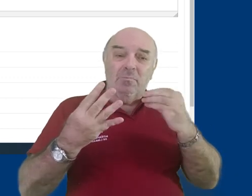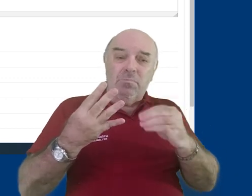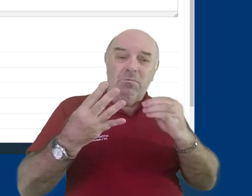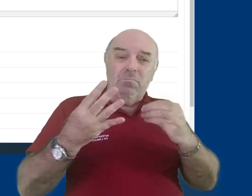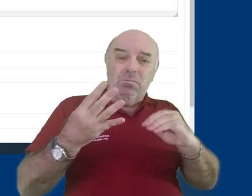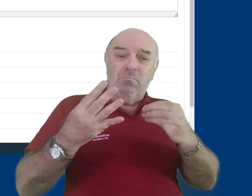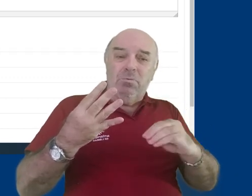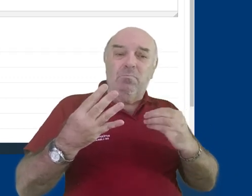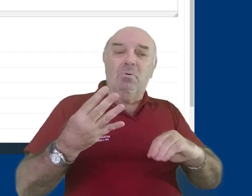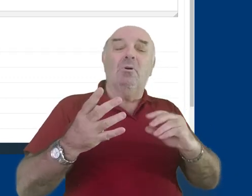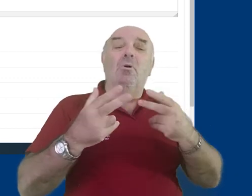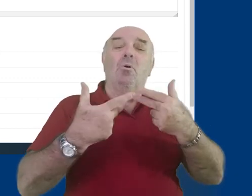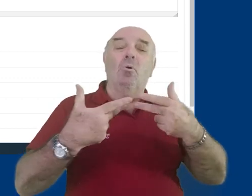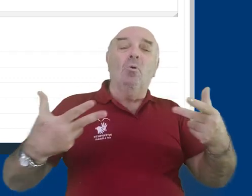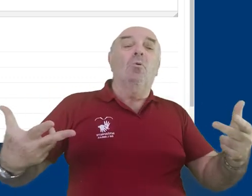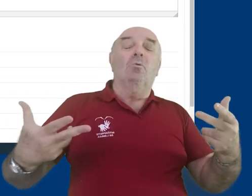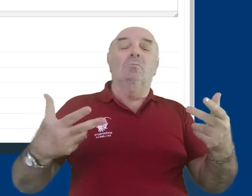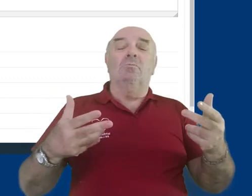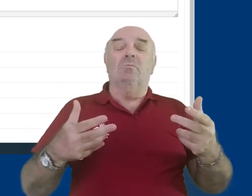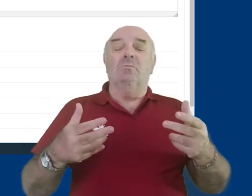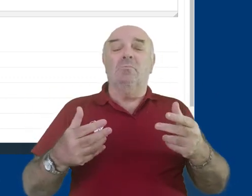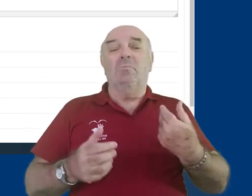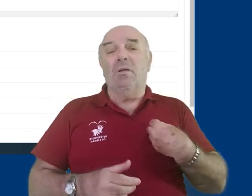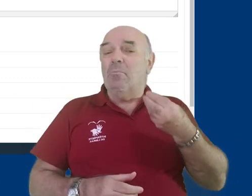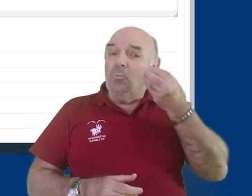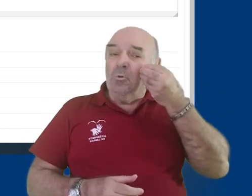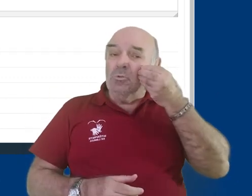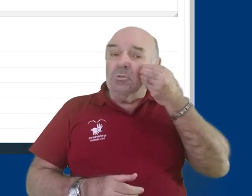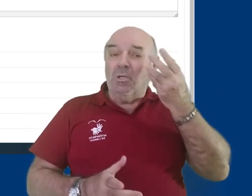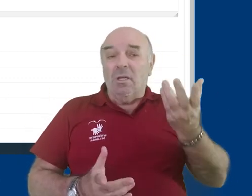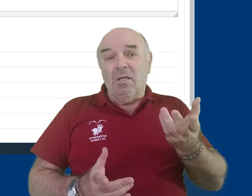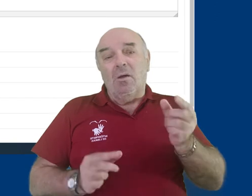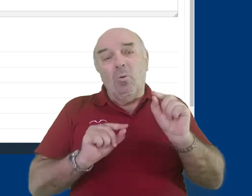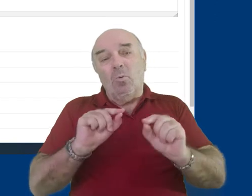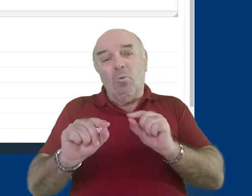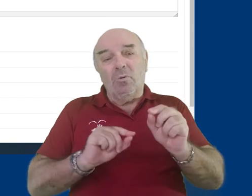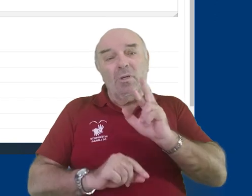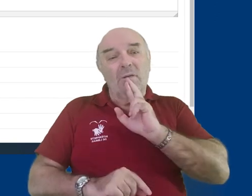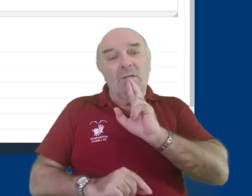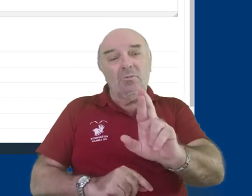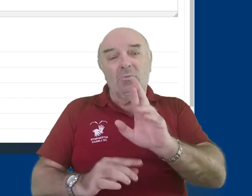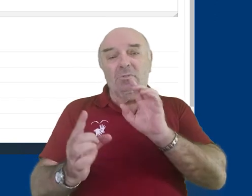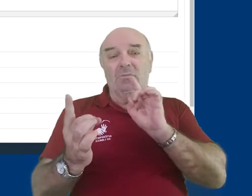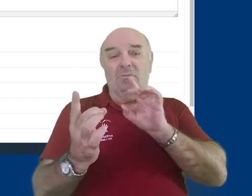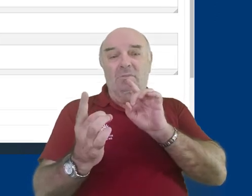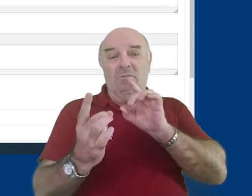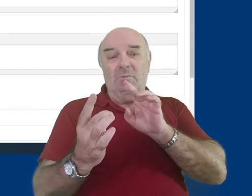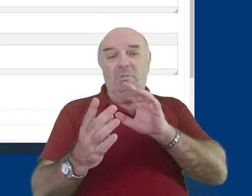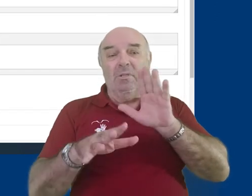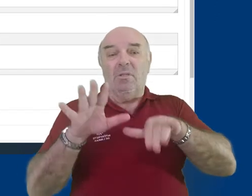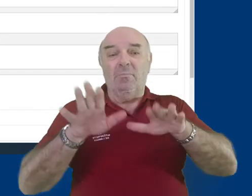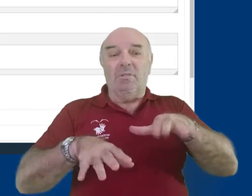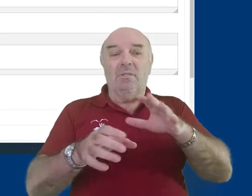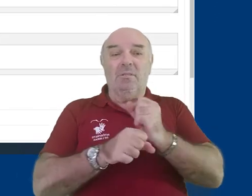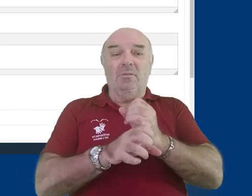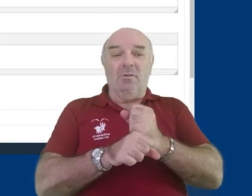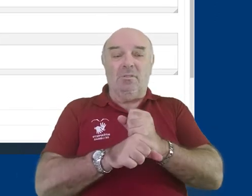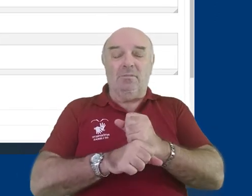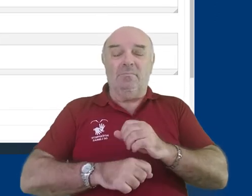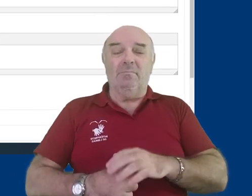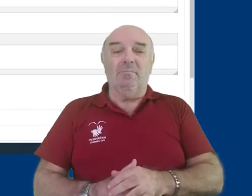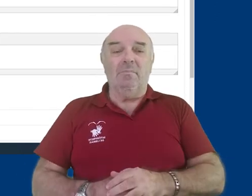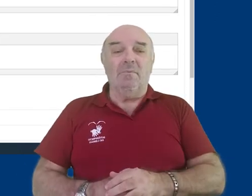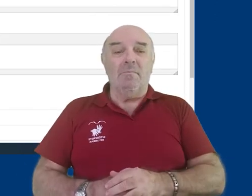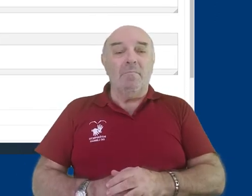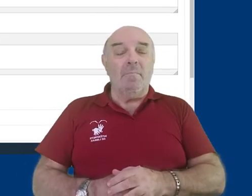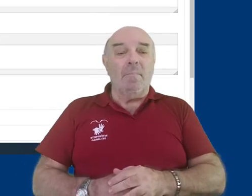opções, eu poderia adicionar outros campos desse tipo para que eu tivesse vários tipos de